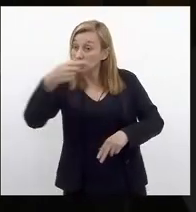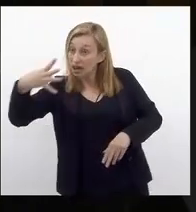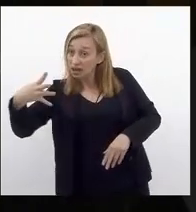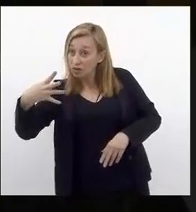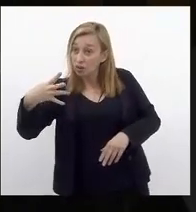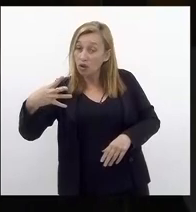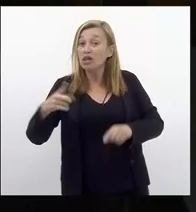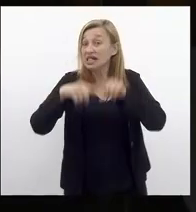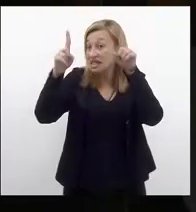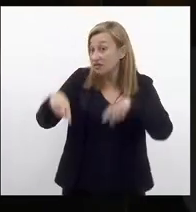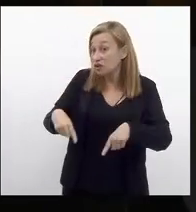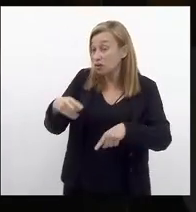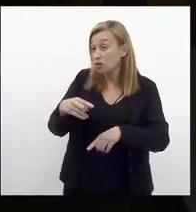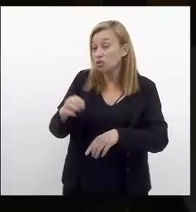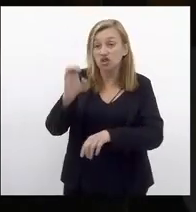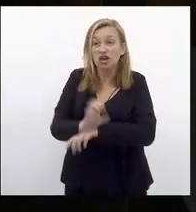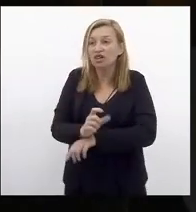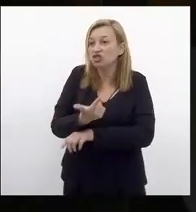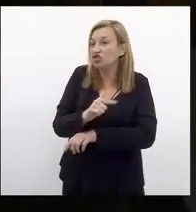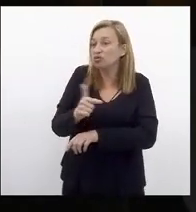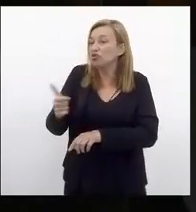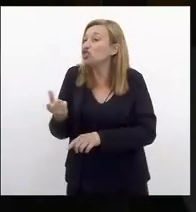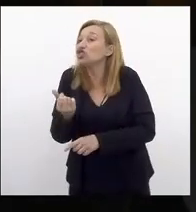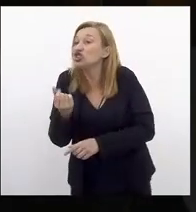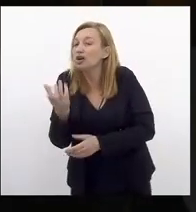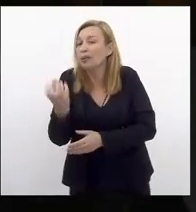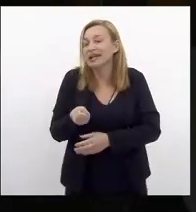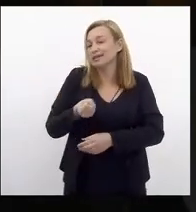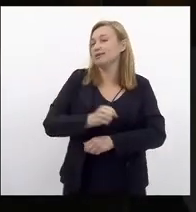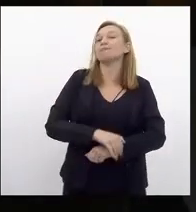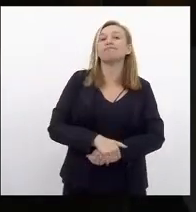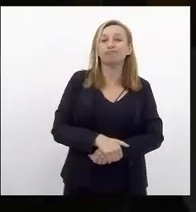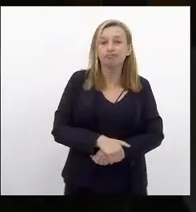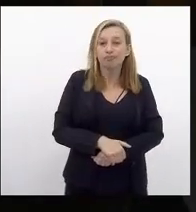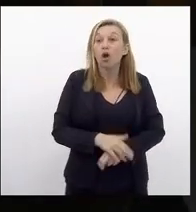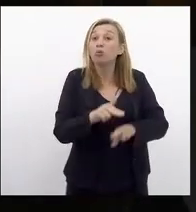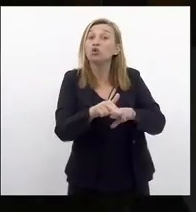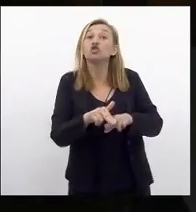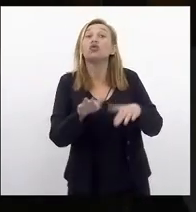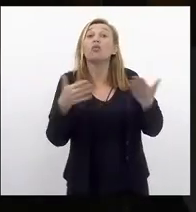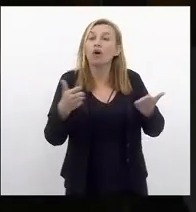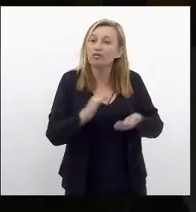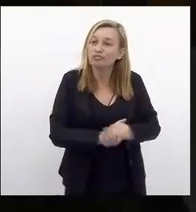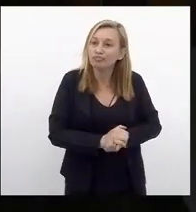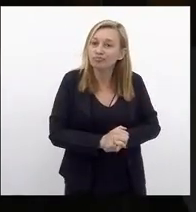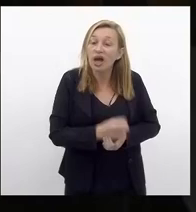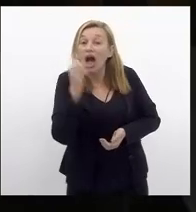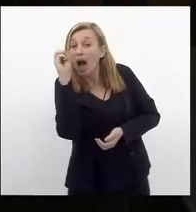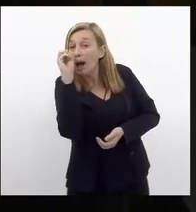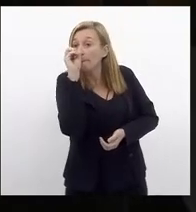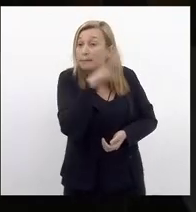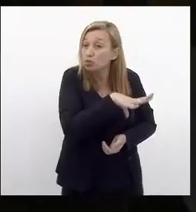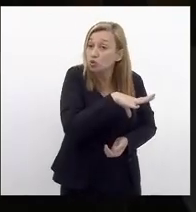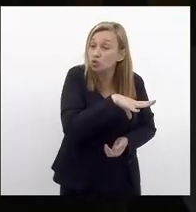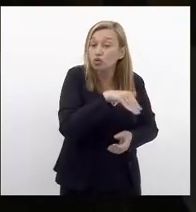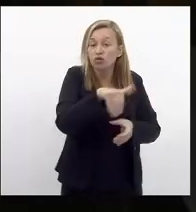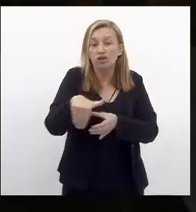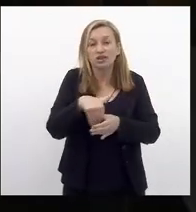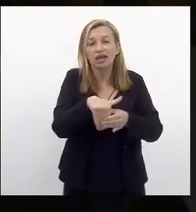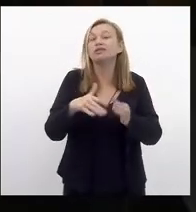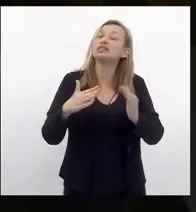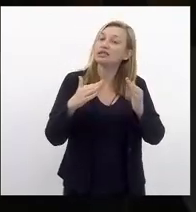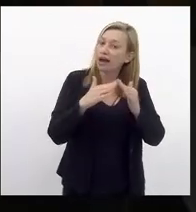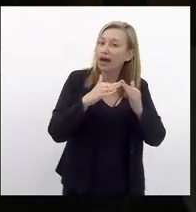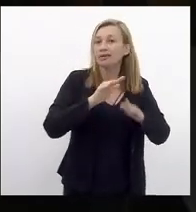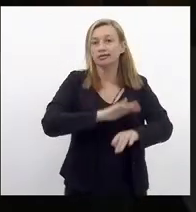servidores do Estado não tinha o dinheiro para receber por conta de Absurdos votados nessa